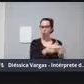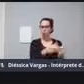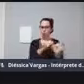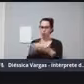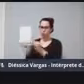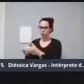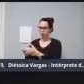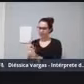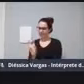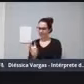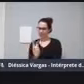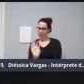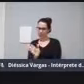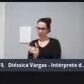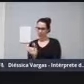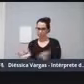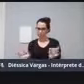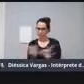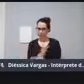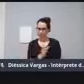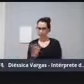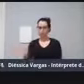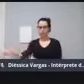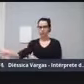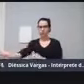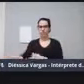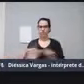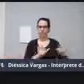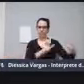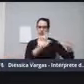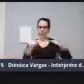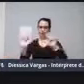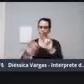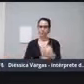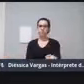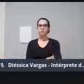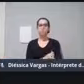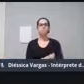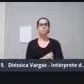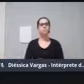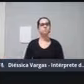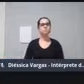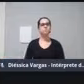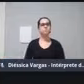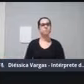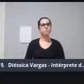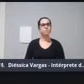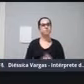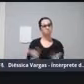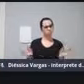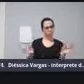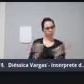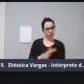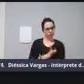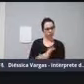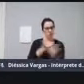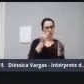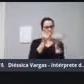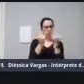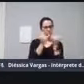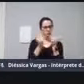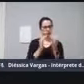então, os cinco painéis estiverem preenchidos, a gente terminou a atividade do jogo